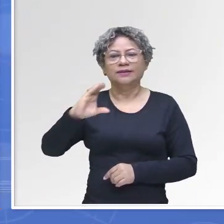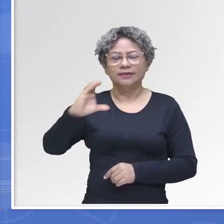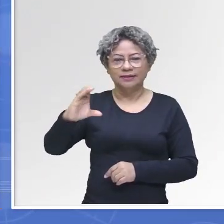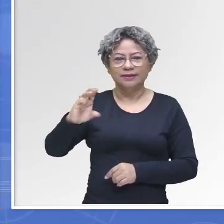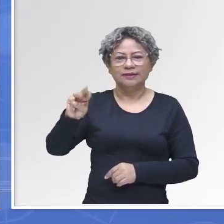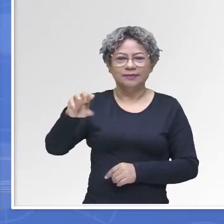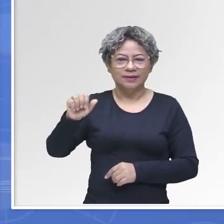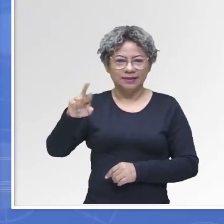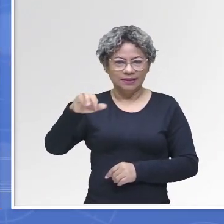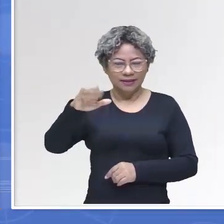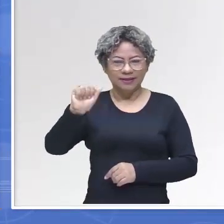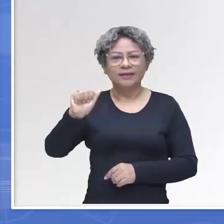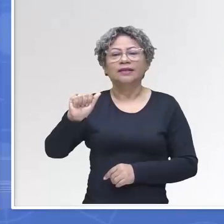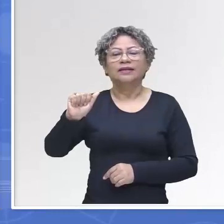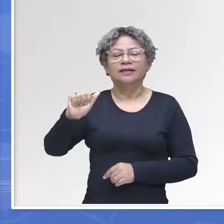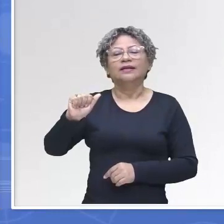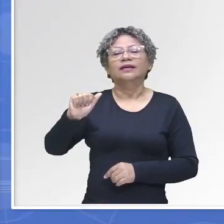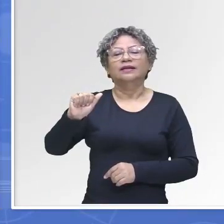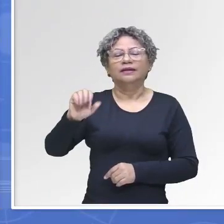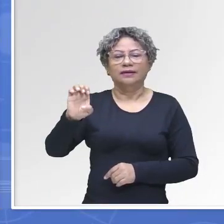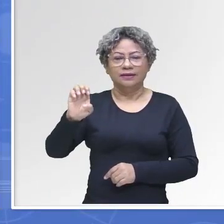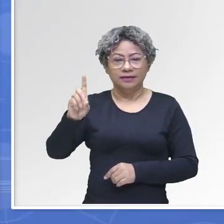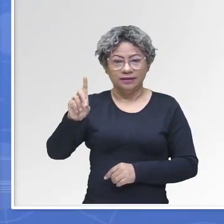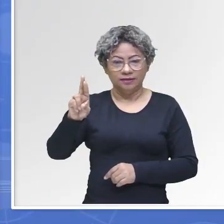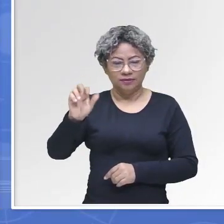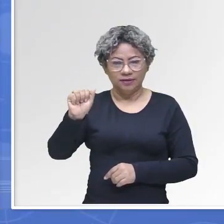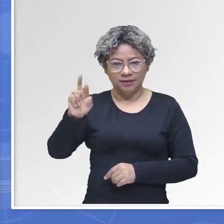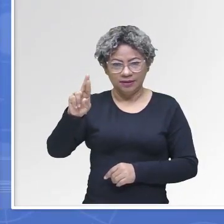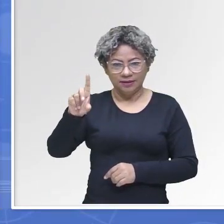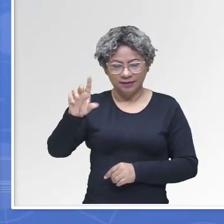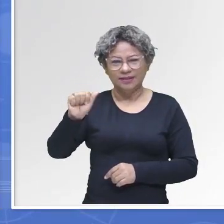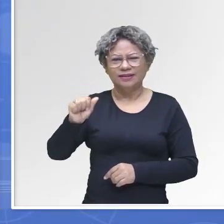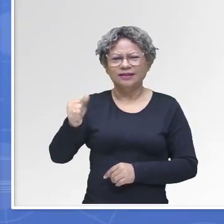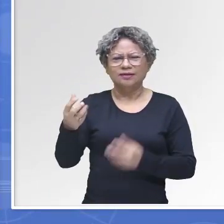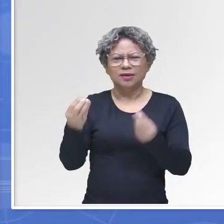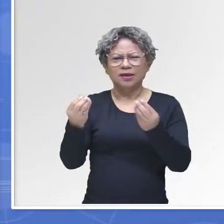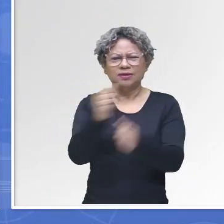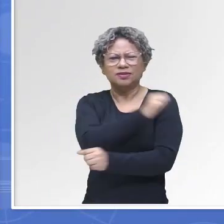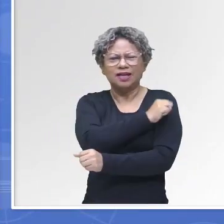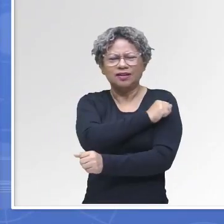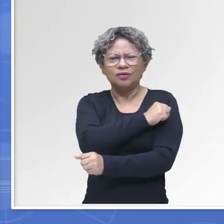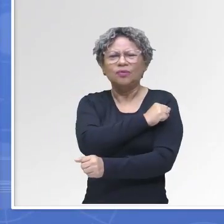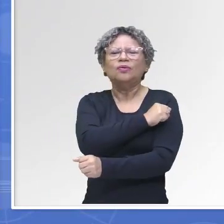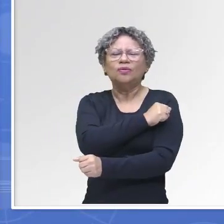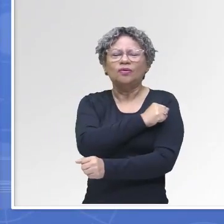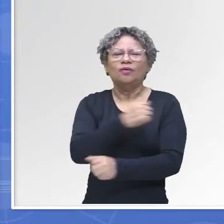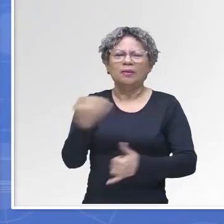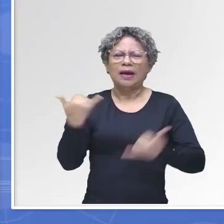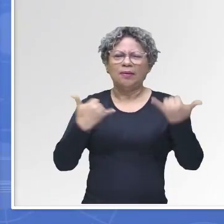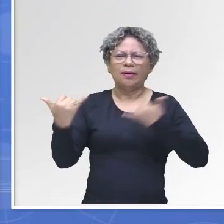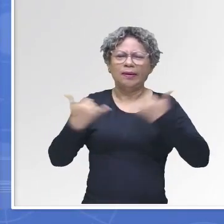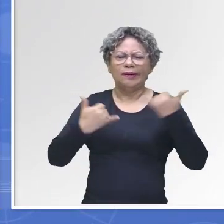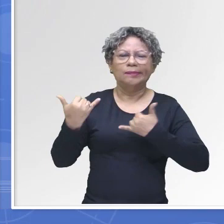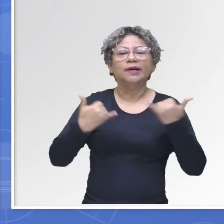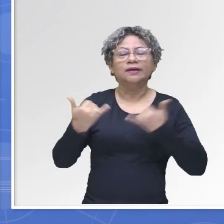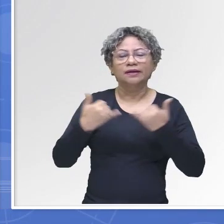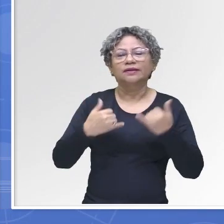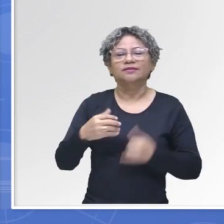Maria Eduarda, o Alexander, a Sheila, né? Yonan